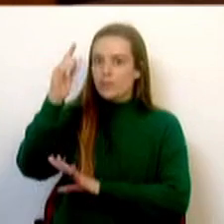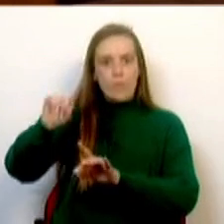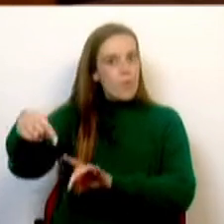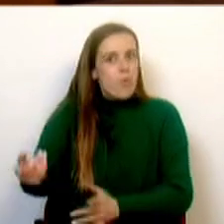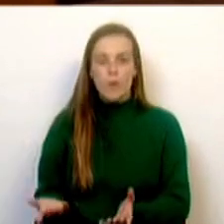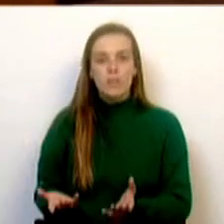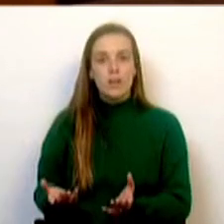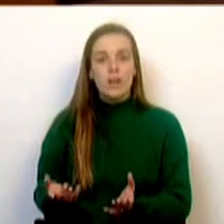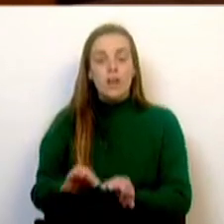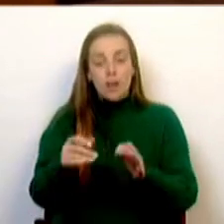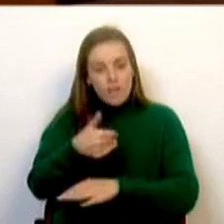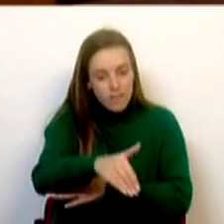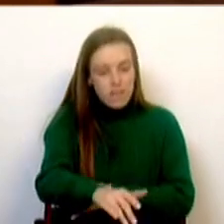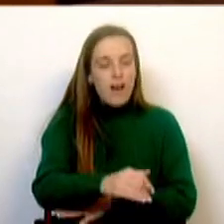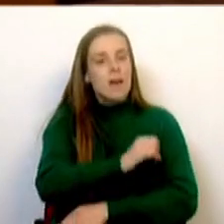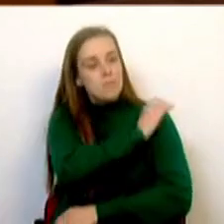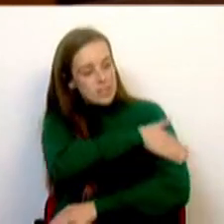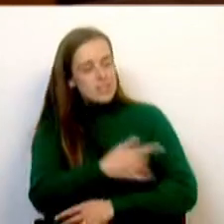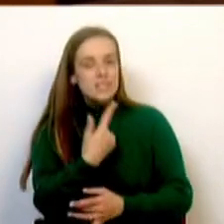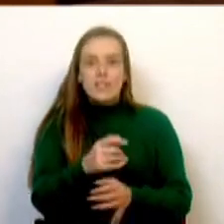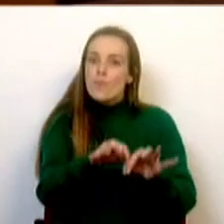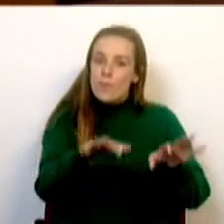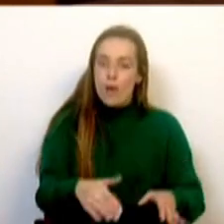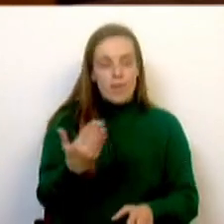se possa dizer em breve sobre a Palestina. Este é o